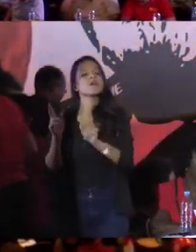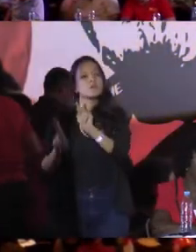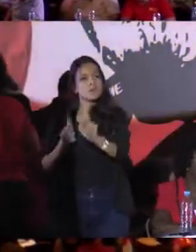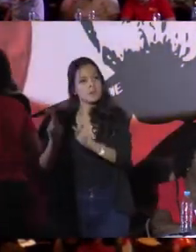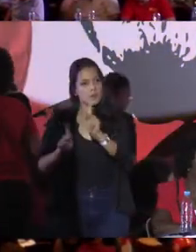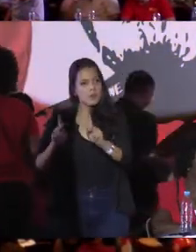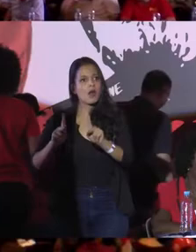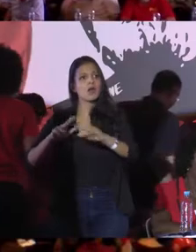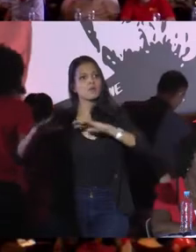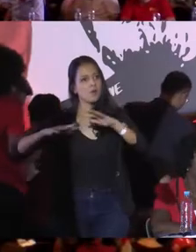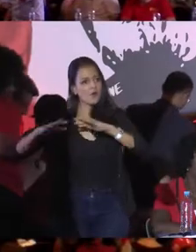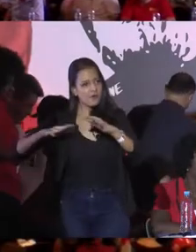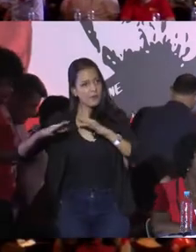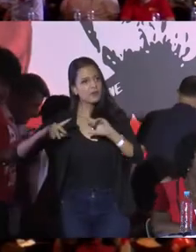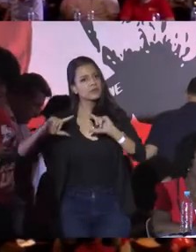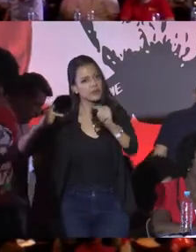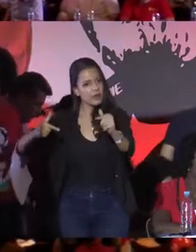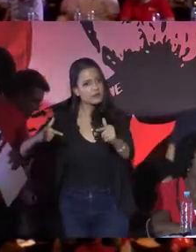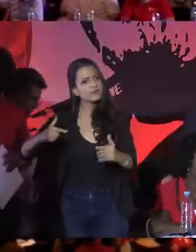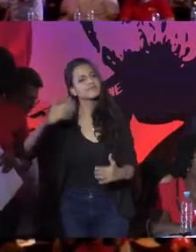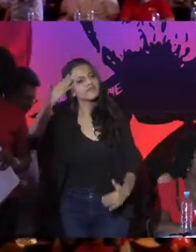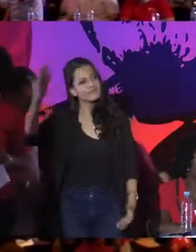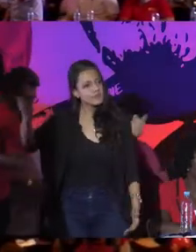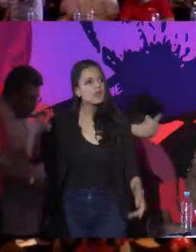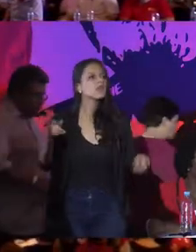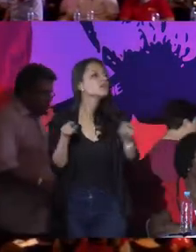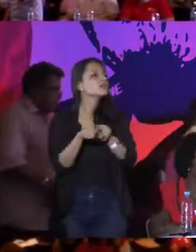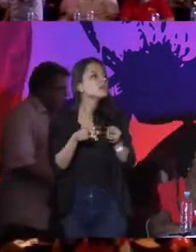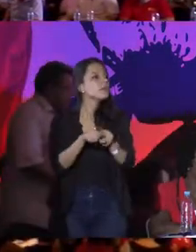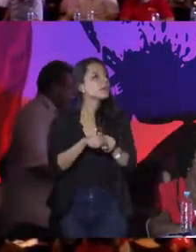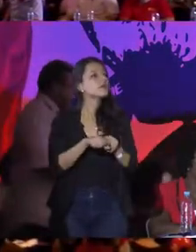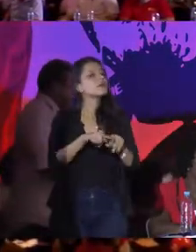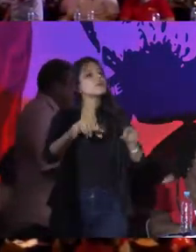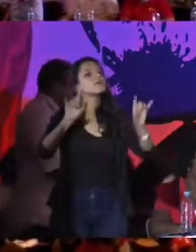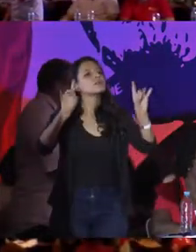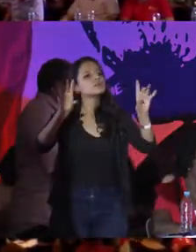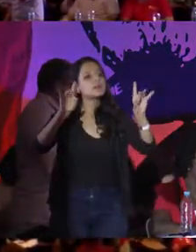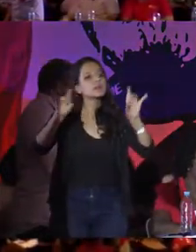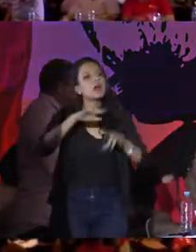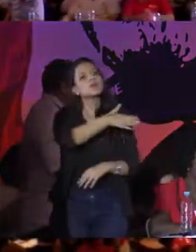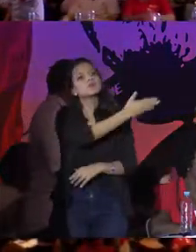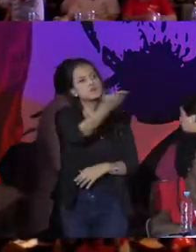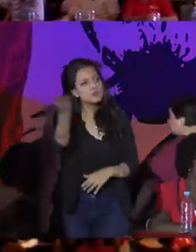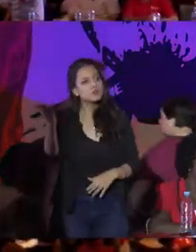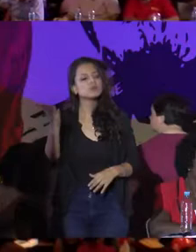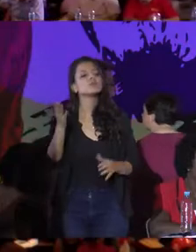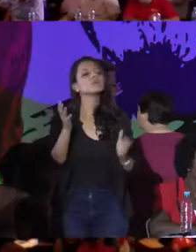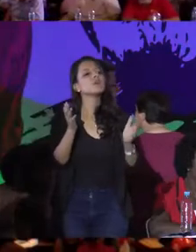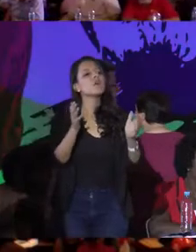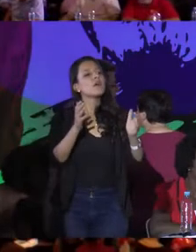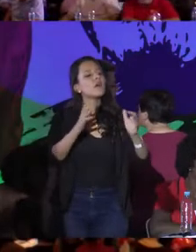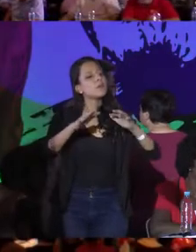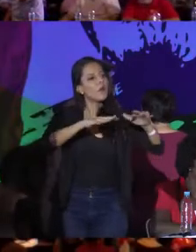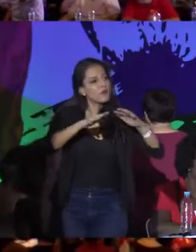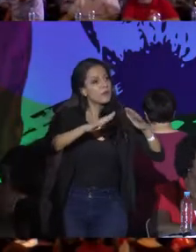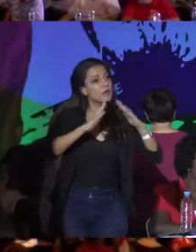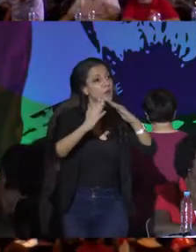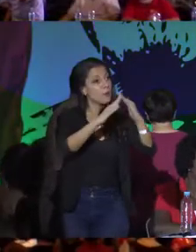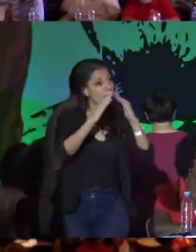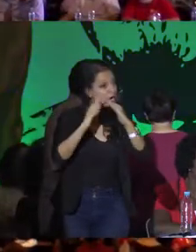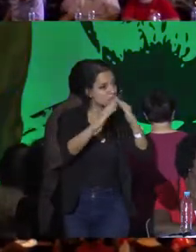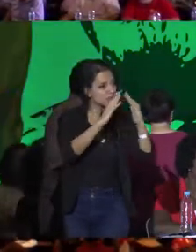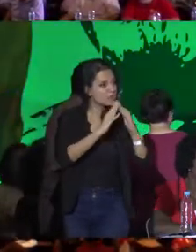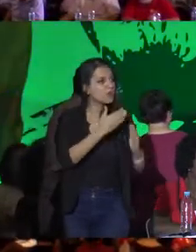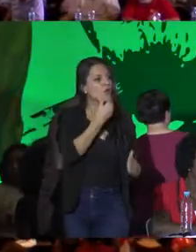populares também aqui presente. Queria saudar em especial toda a militância da União dos Movimentos de Moradia, aqui representado